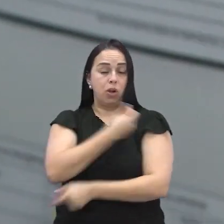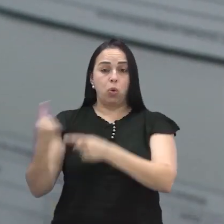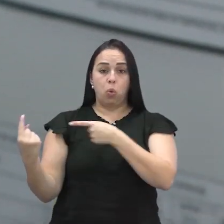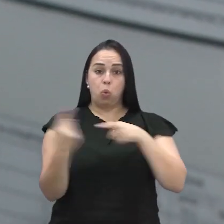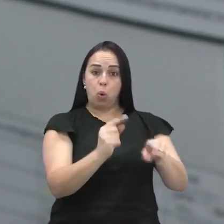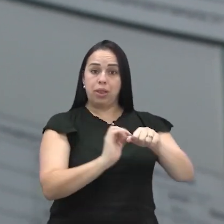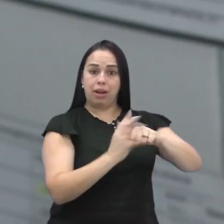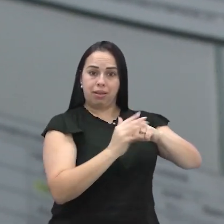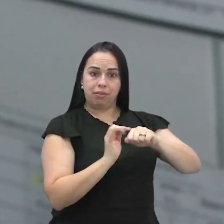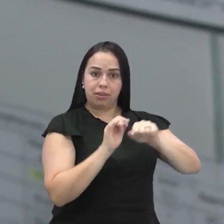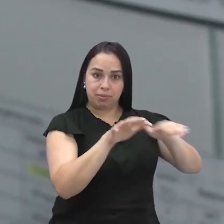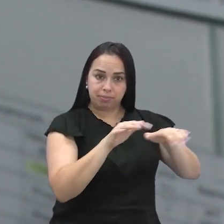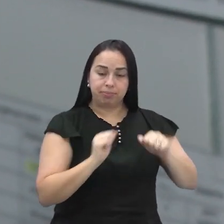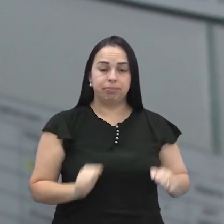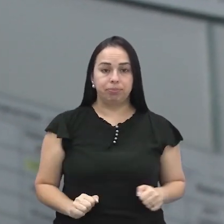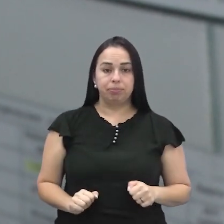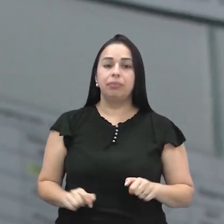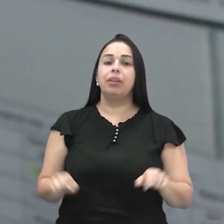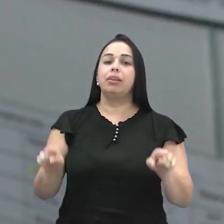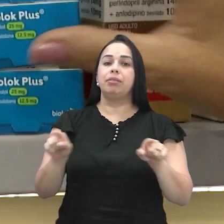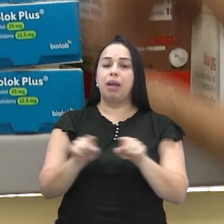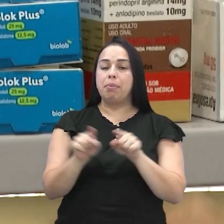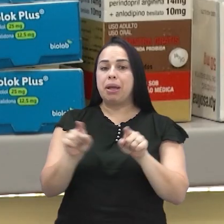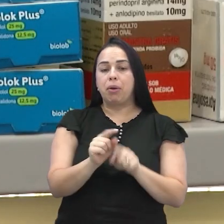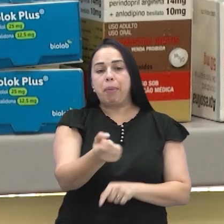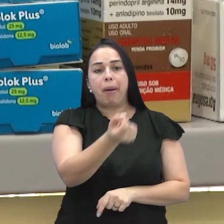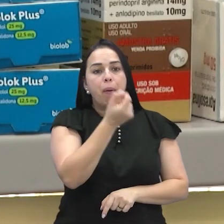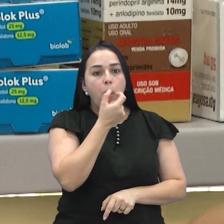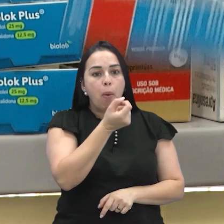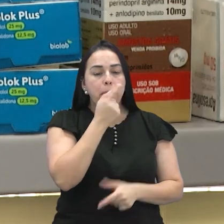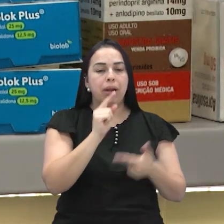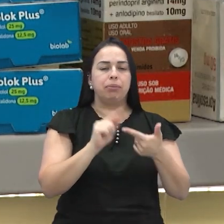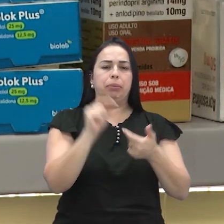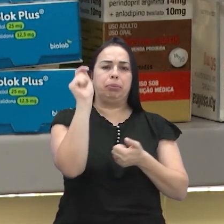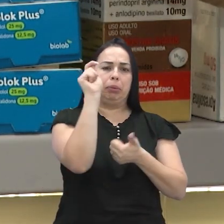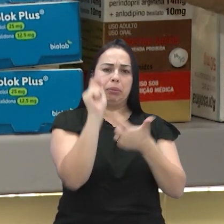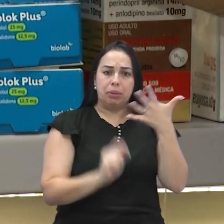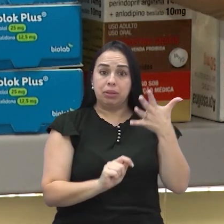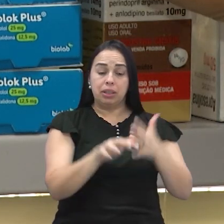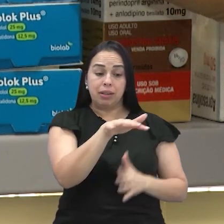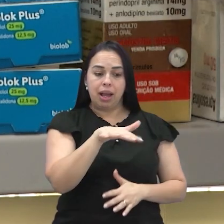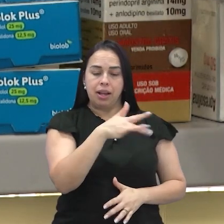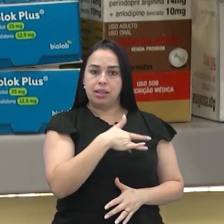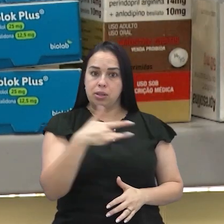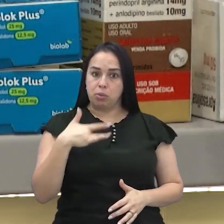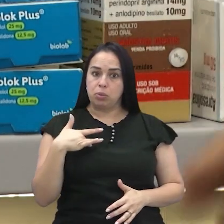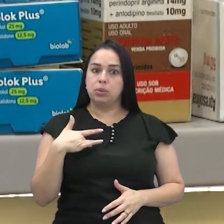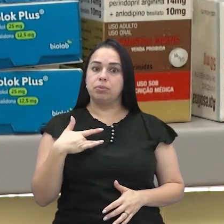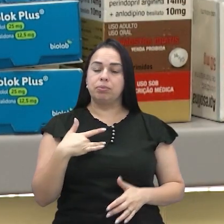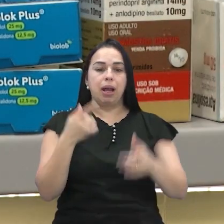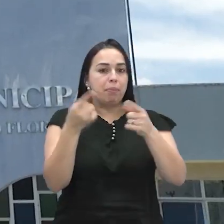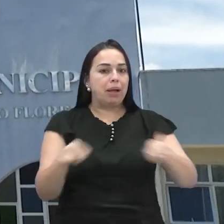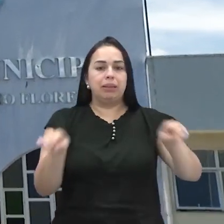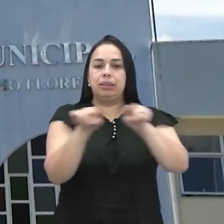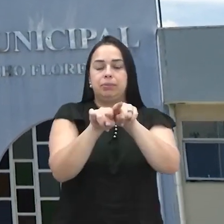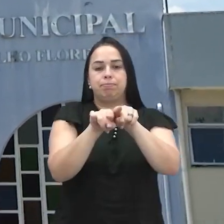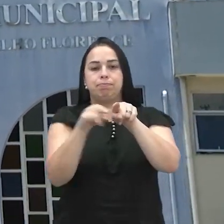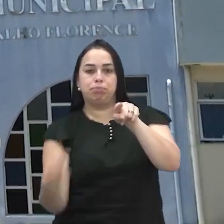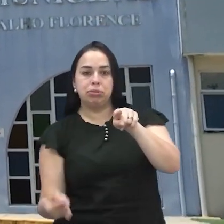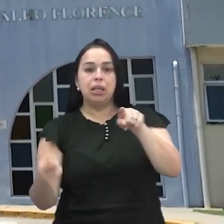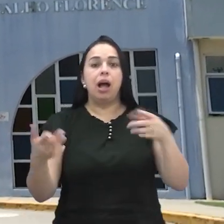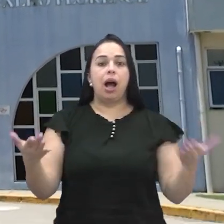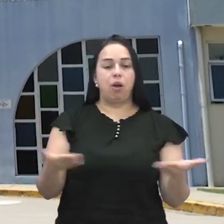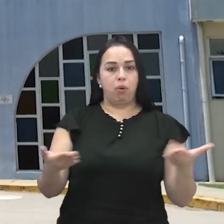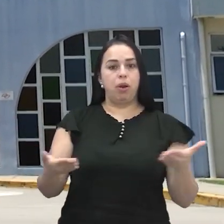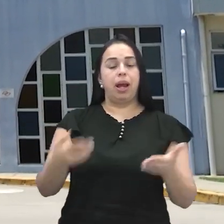de vacinas contra a pandemia de coronavírus, além de medicamentos, insumos e equipamentos na área de saúde. A partir